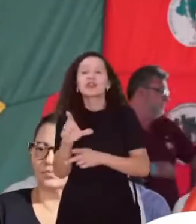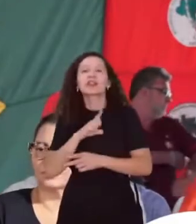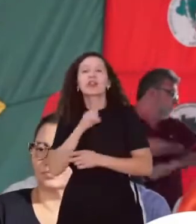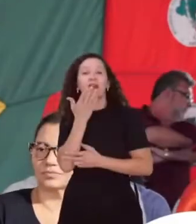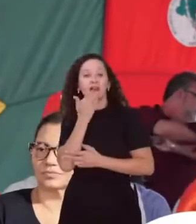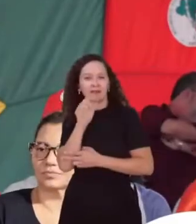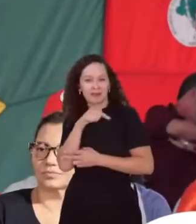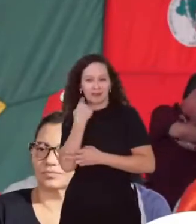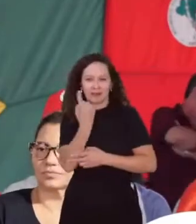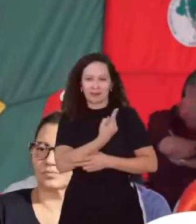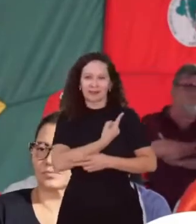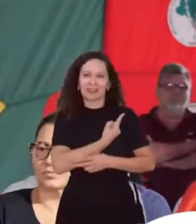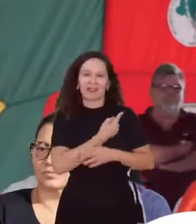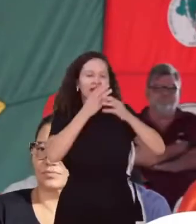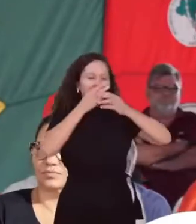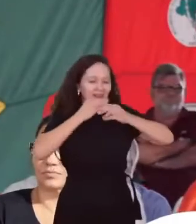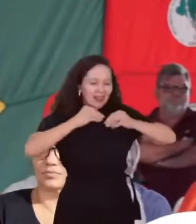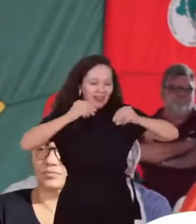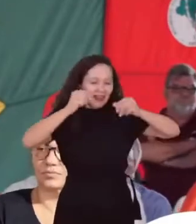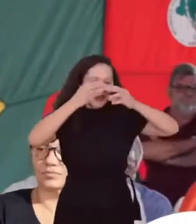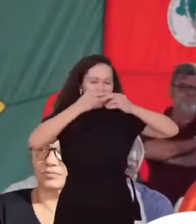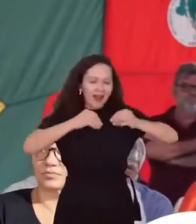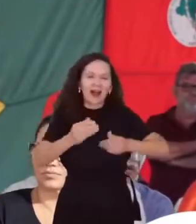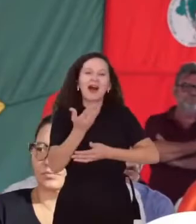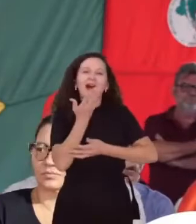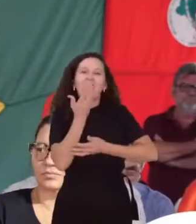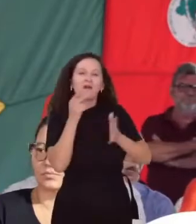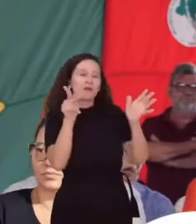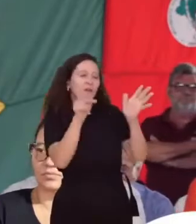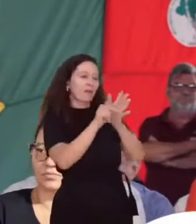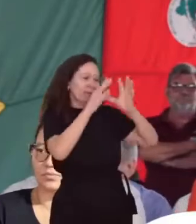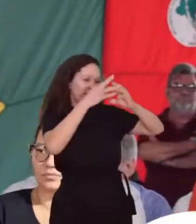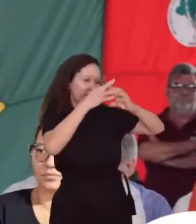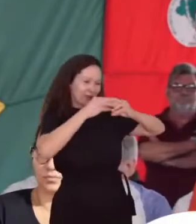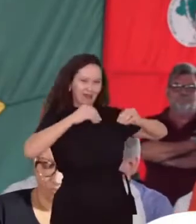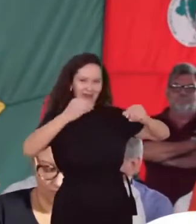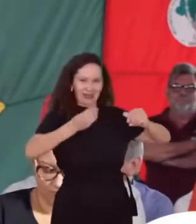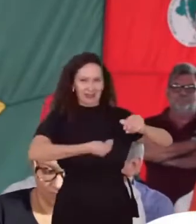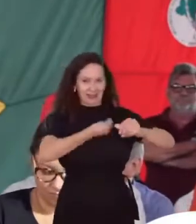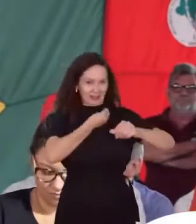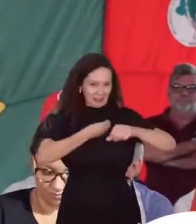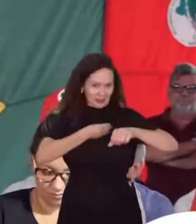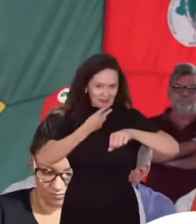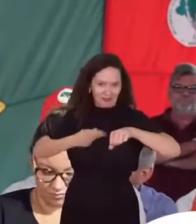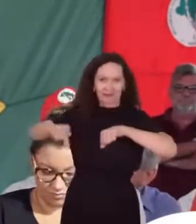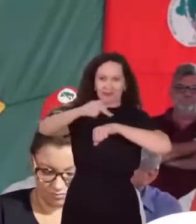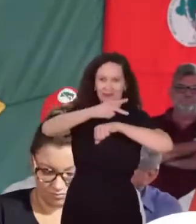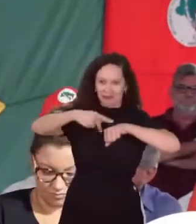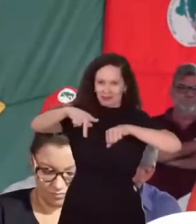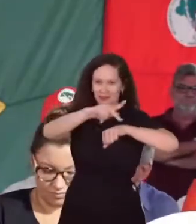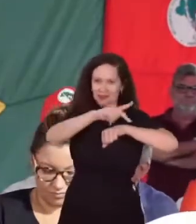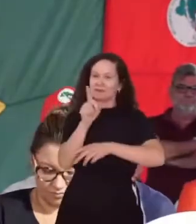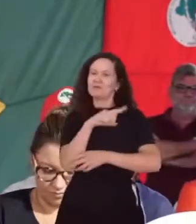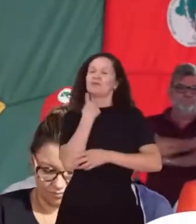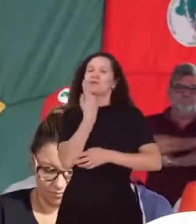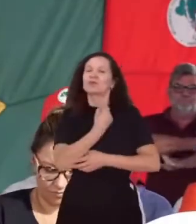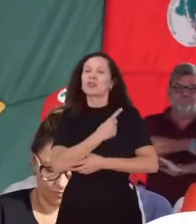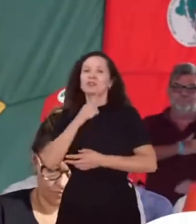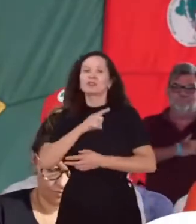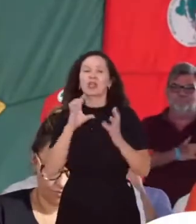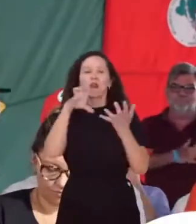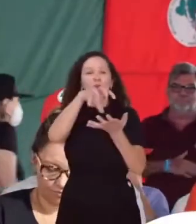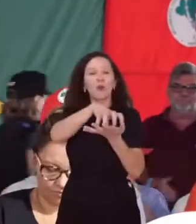terra. A comida vem da terra. E a gente vive num país onde há uma concentração de terra